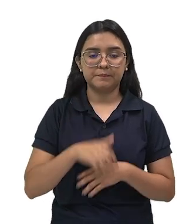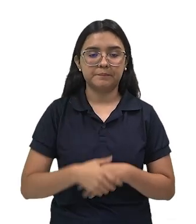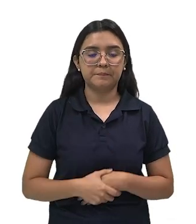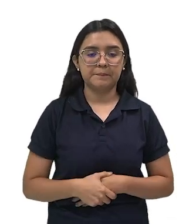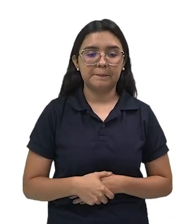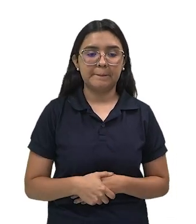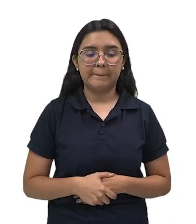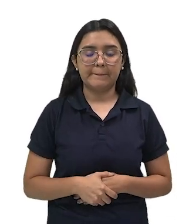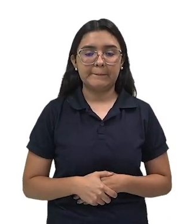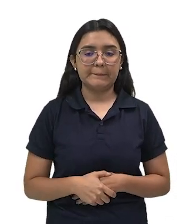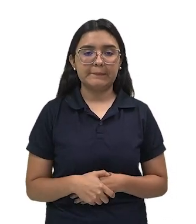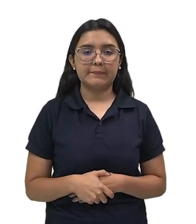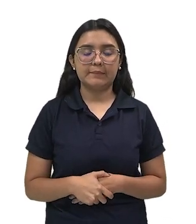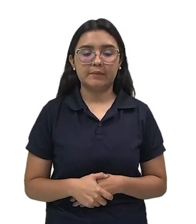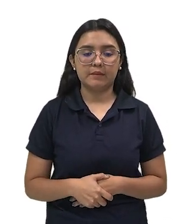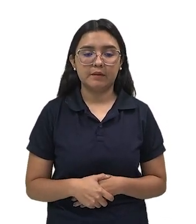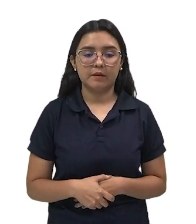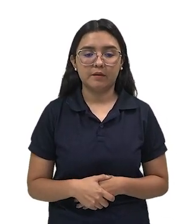mulheres, tá?